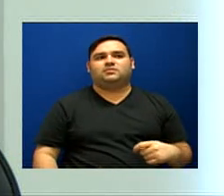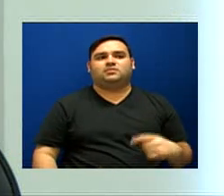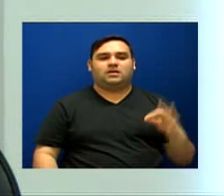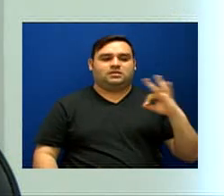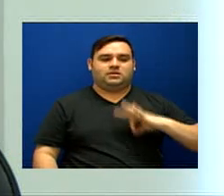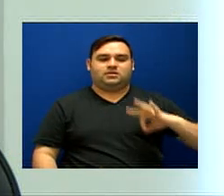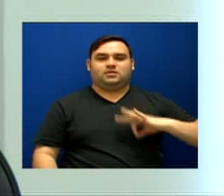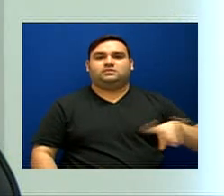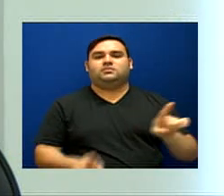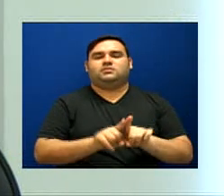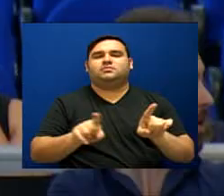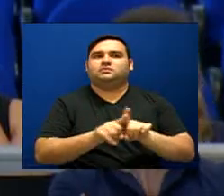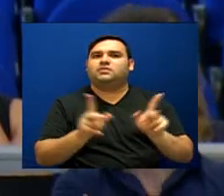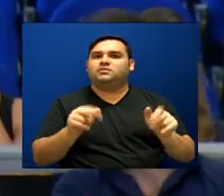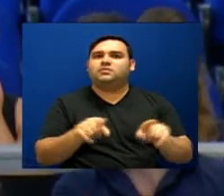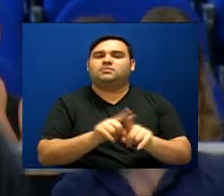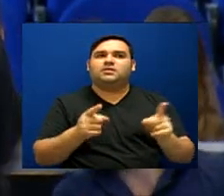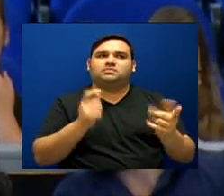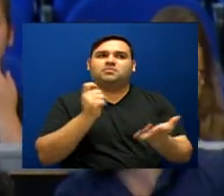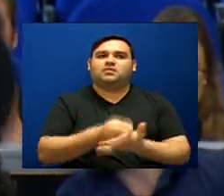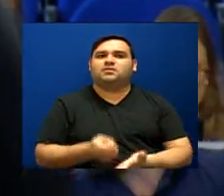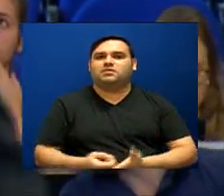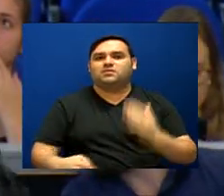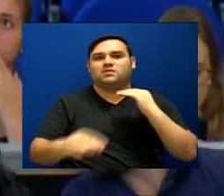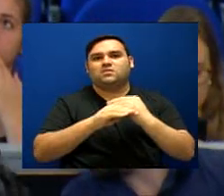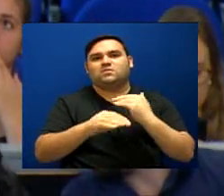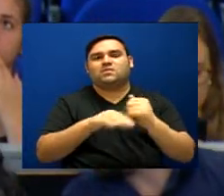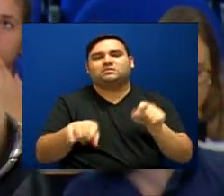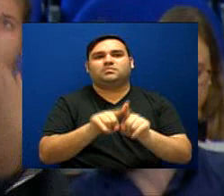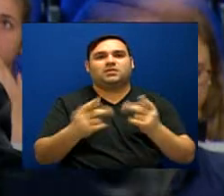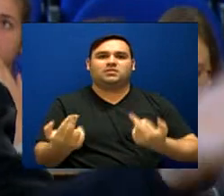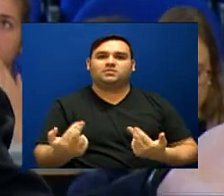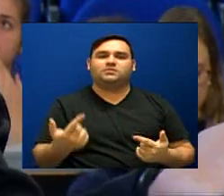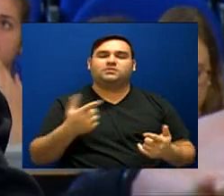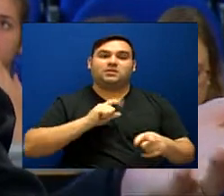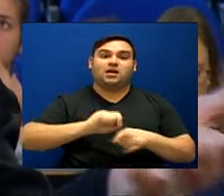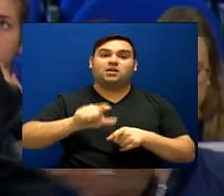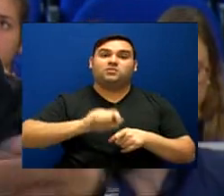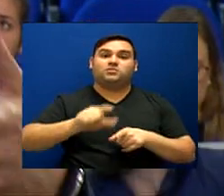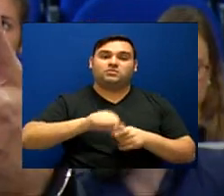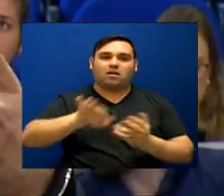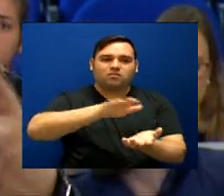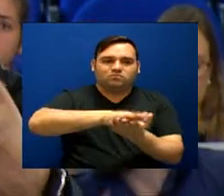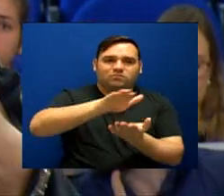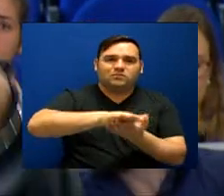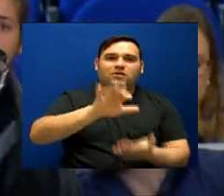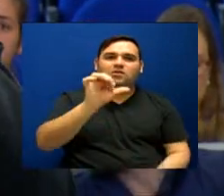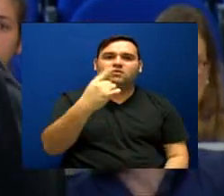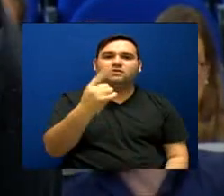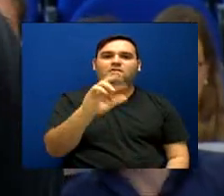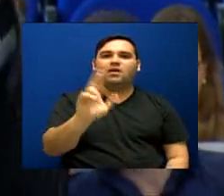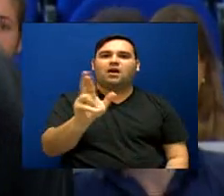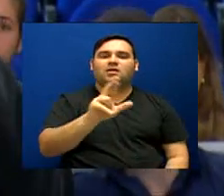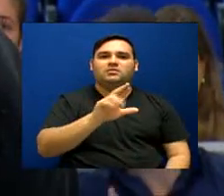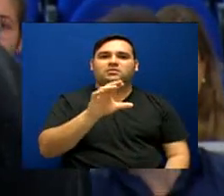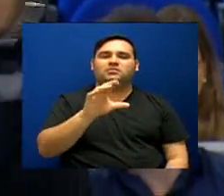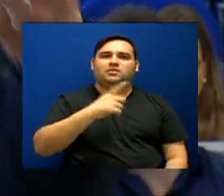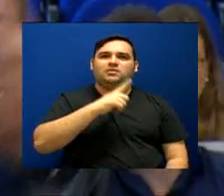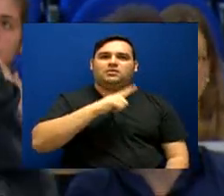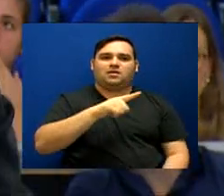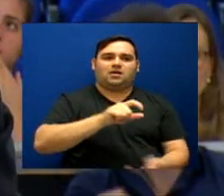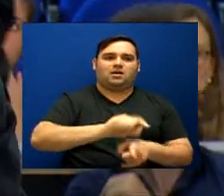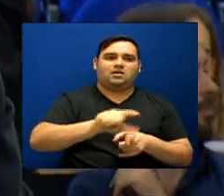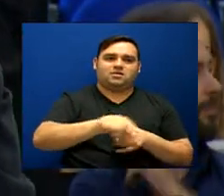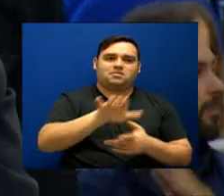salário do vereador, foi, se você foi o mesmo custo que eu tive, que Vossa Excelência teve, foi o mesmo que eu tive. O aluguel... R$91,00. De 90 e poucos reais o